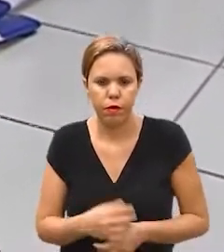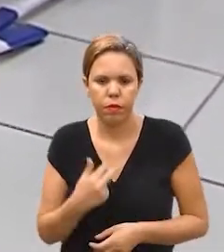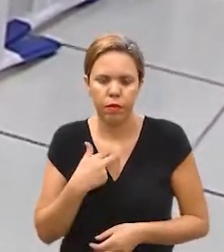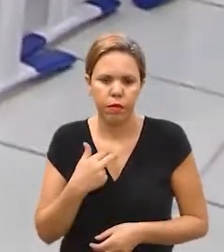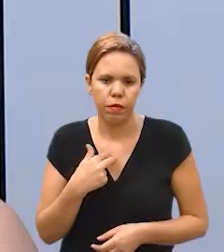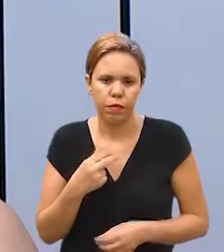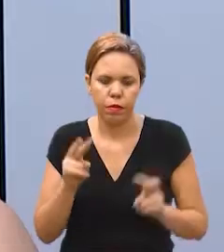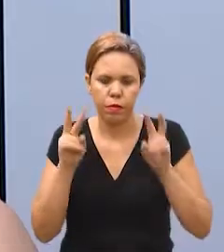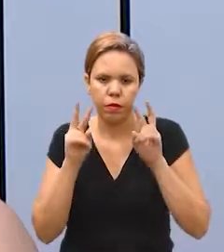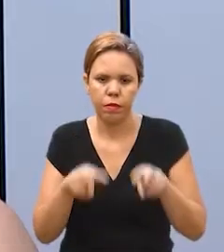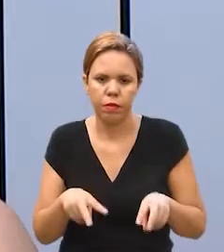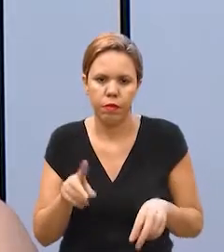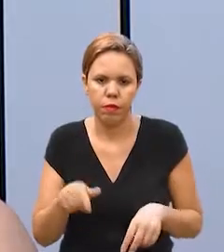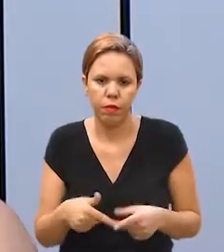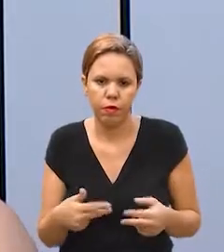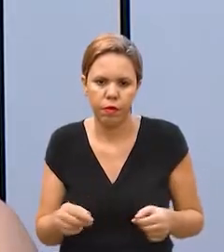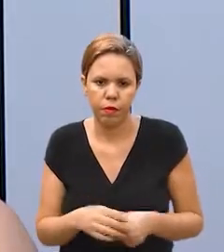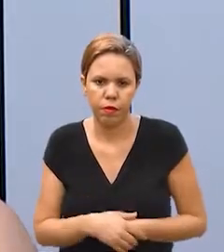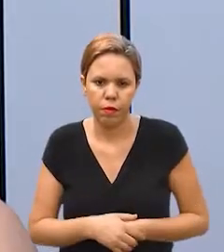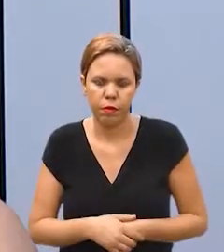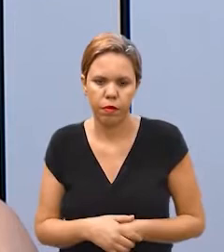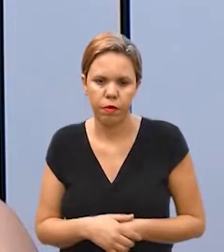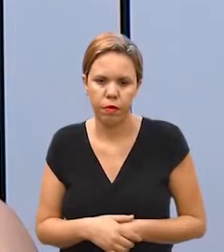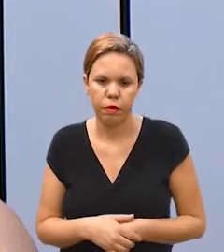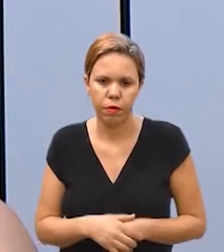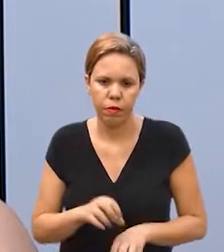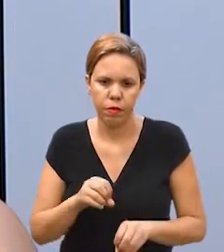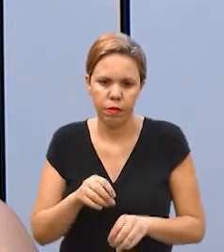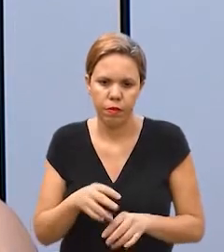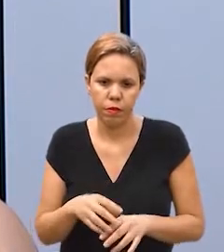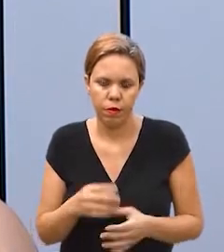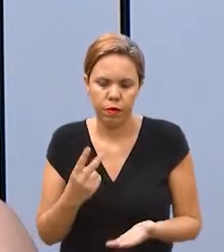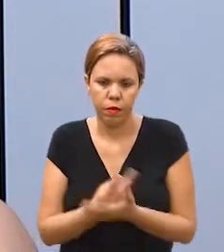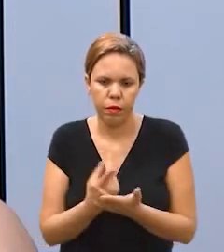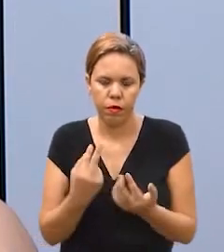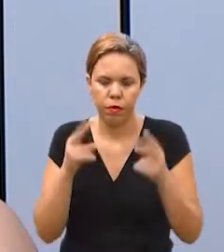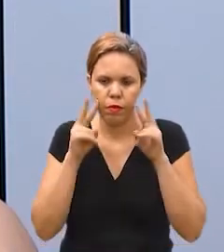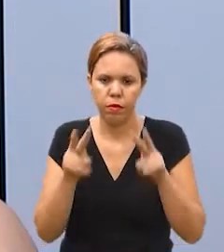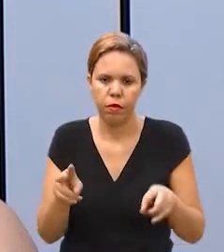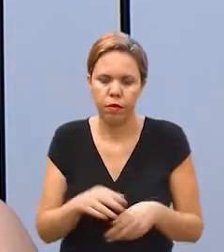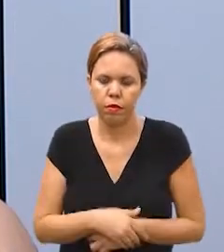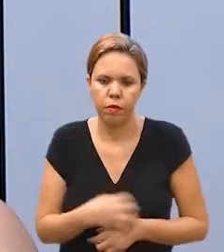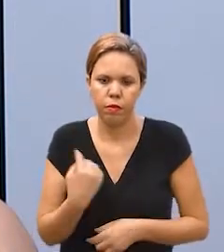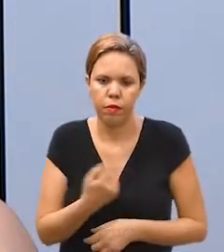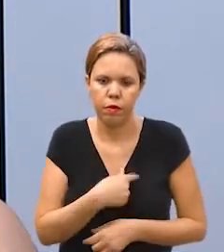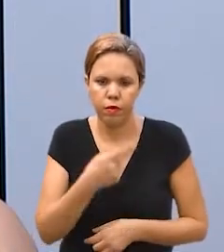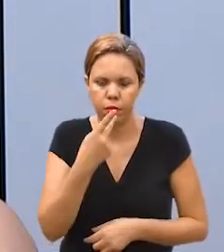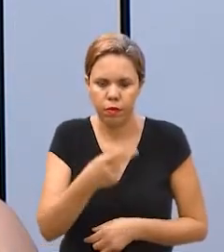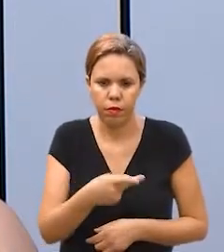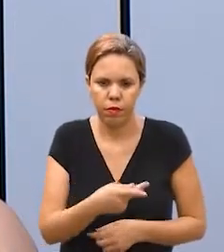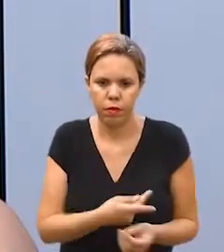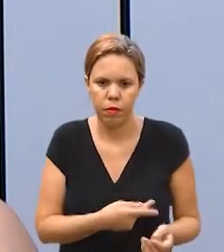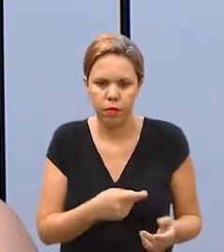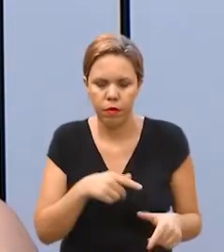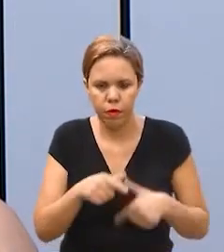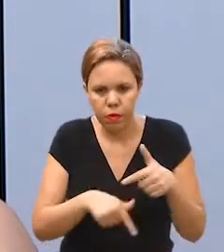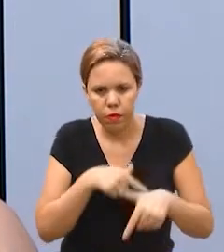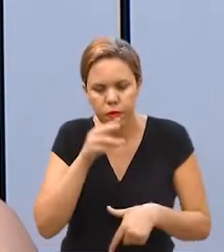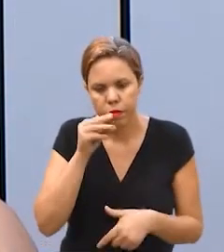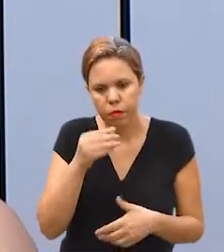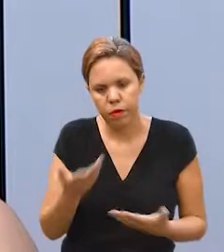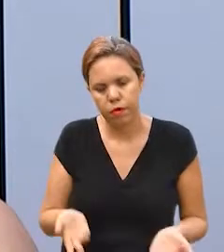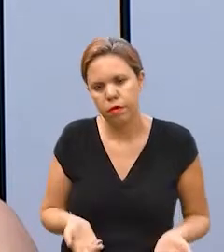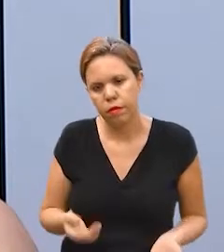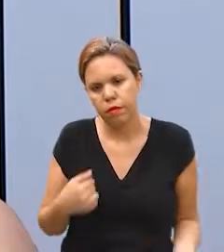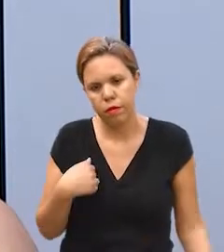pode olhar para essa educação com os mesmos olhos. A gente está falando de trabalhadores, a